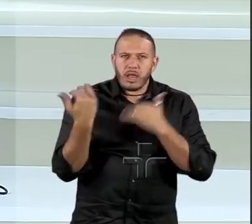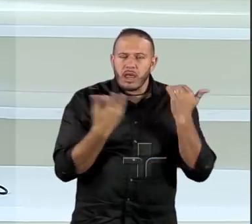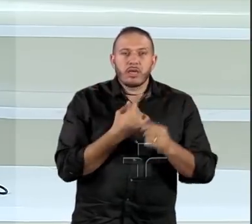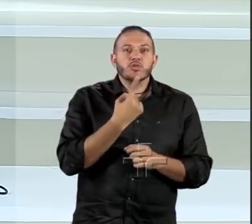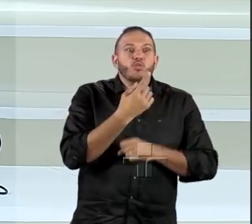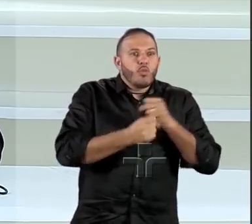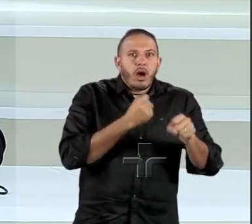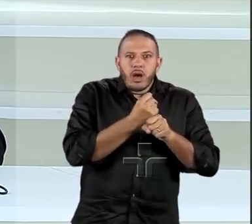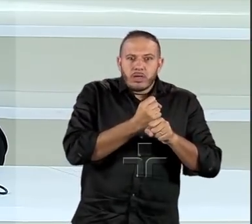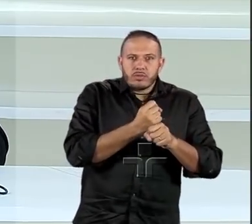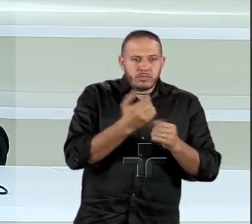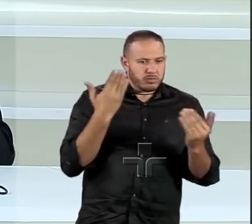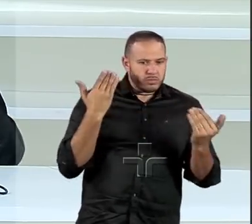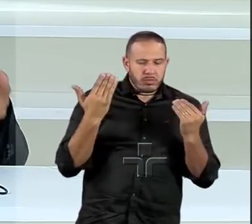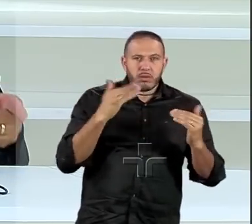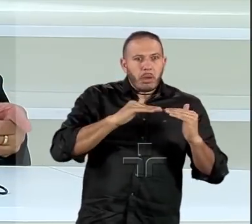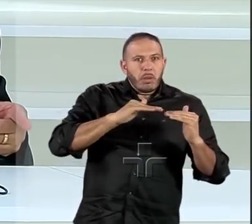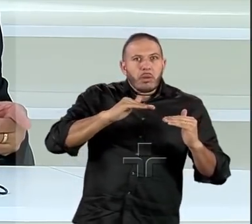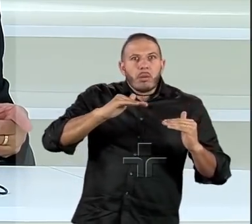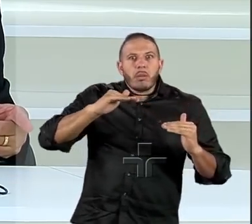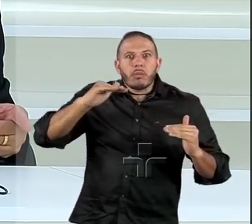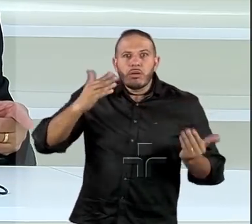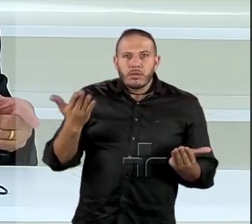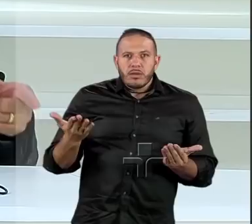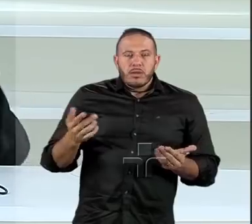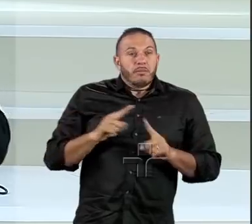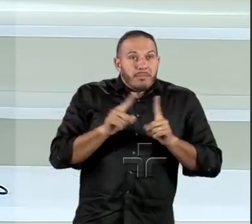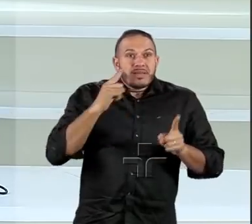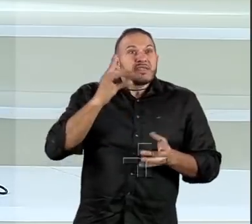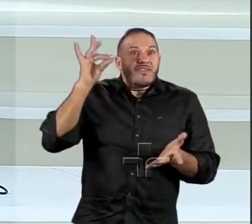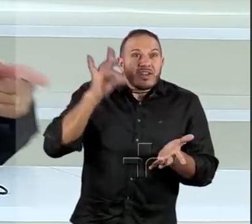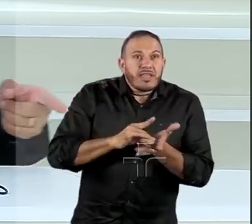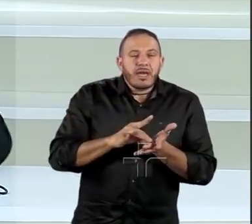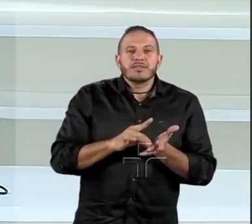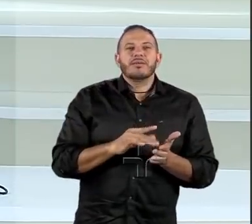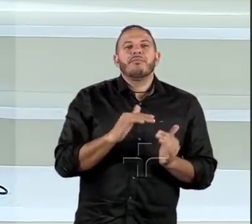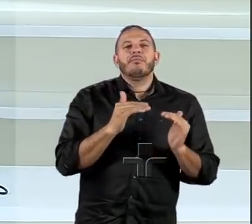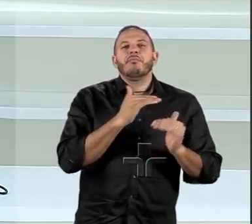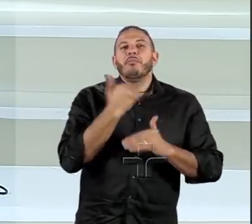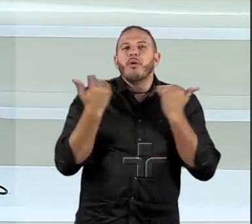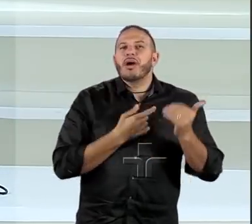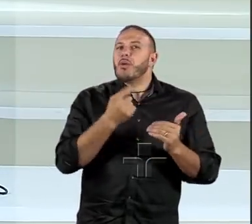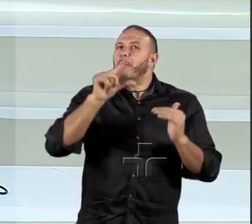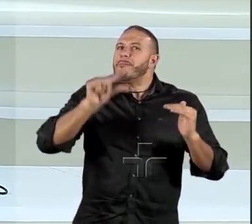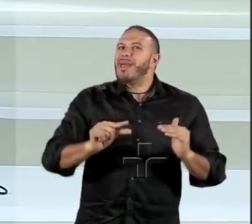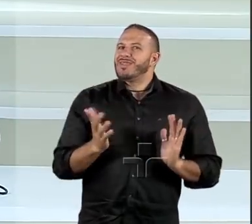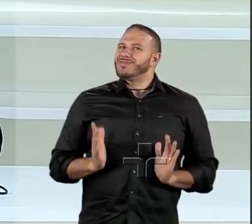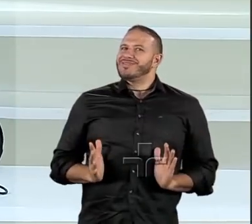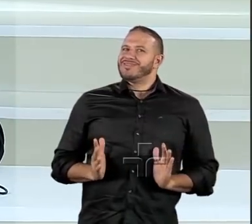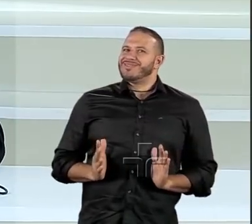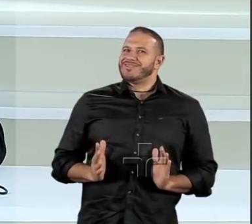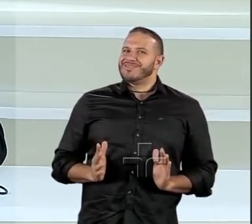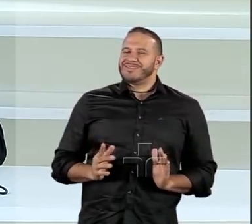para outro, quando na realidade, quando a gente vai para o número absoluto, morreram menos crianças de um ano para outro. O que